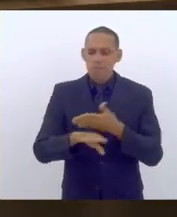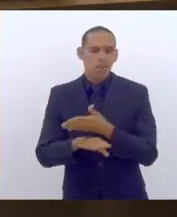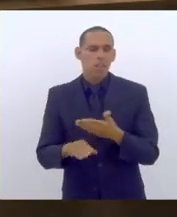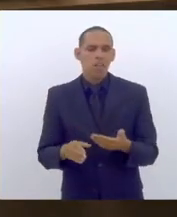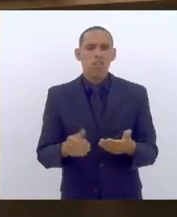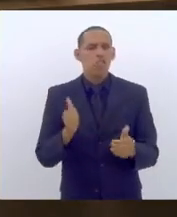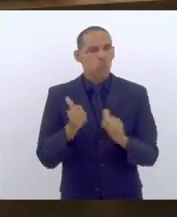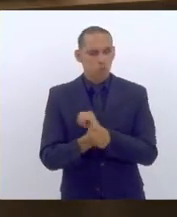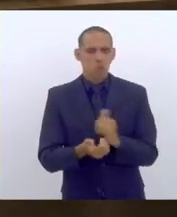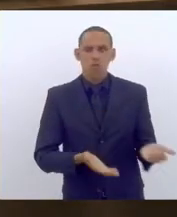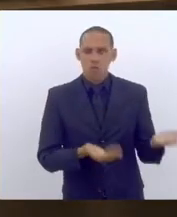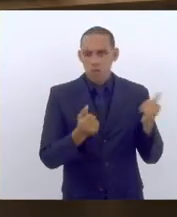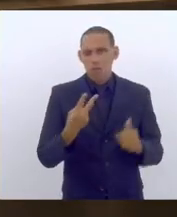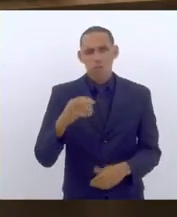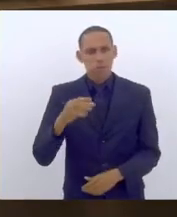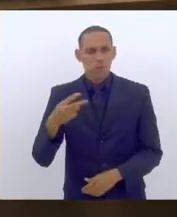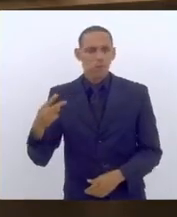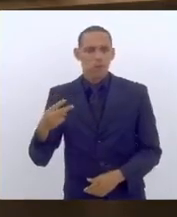2022